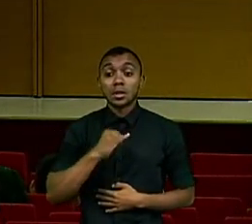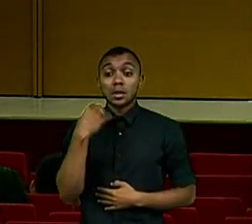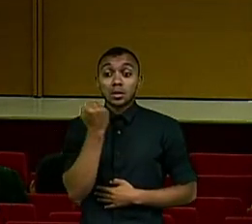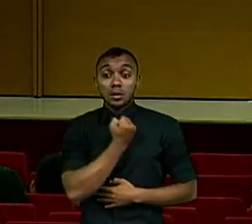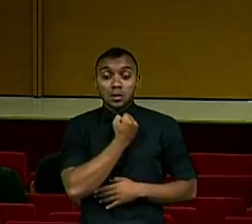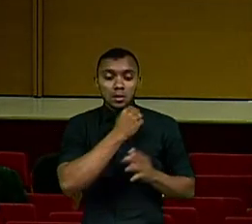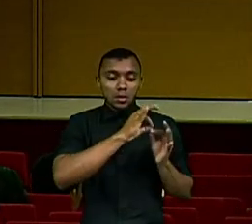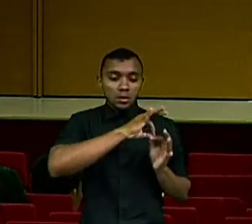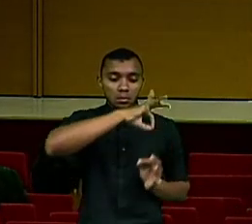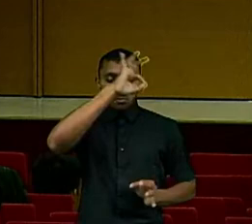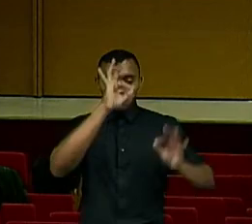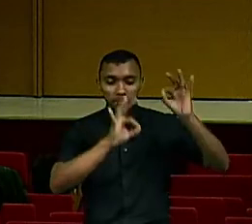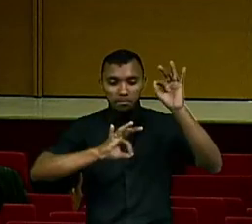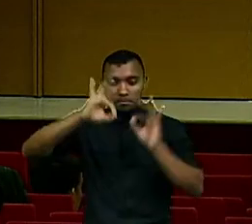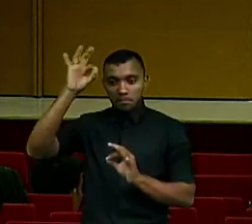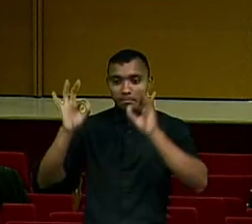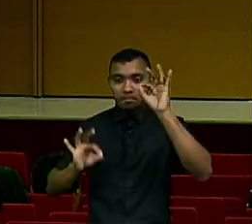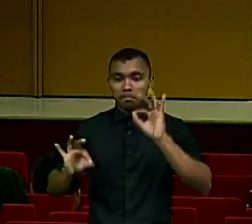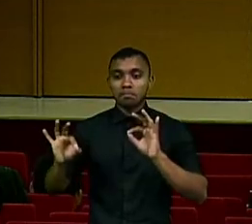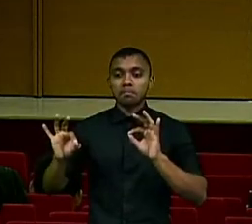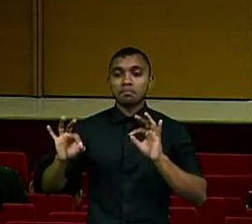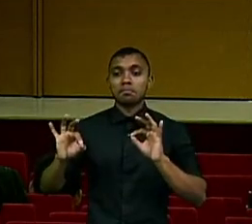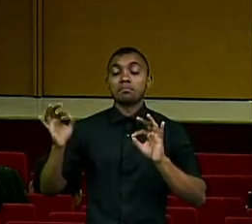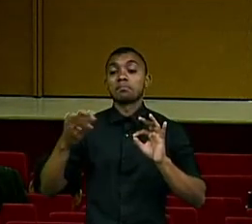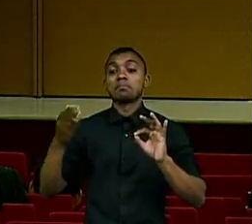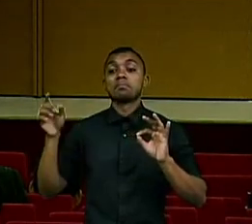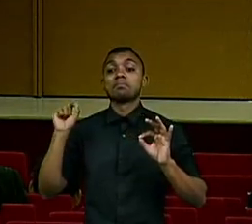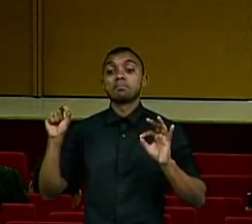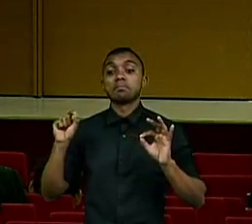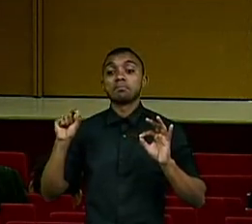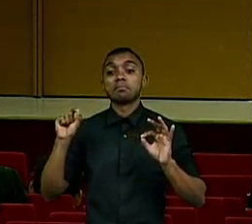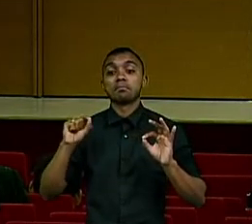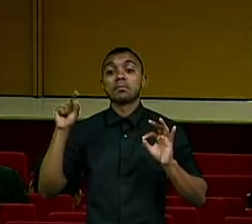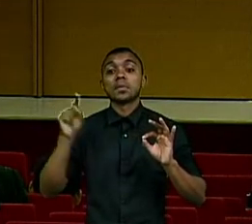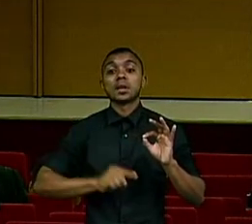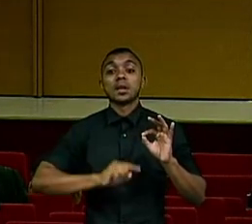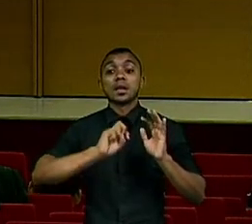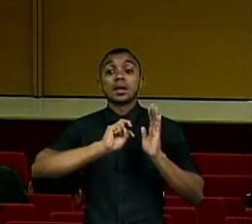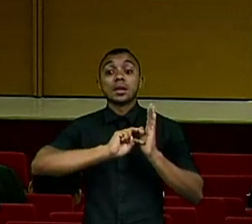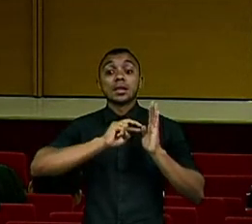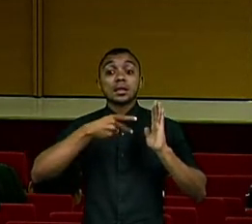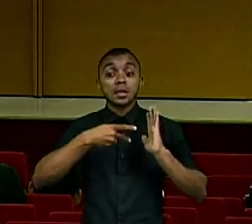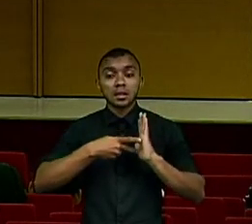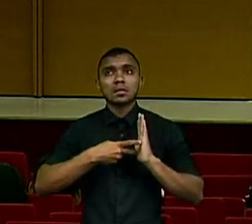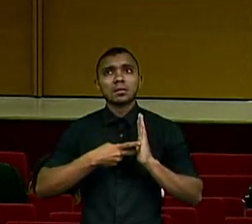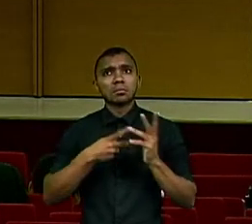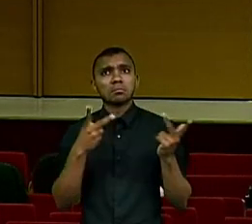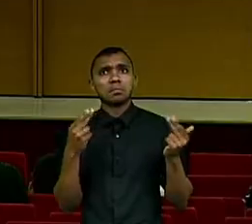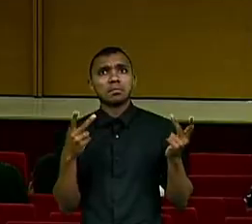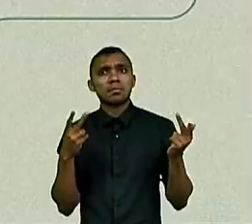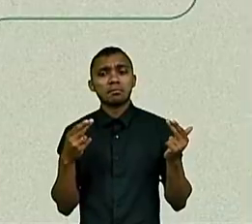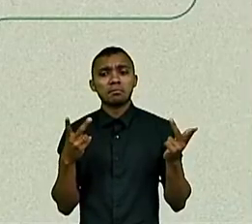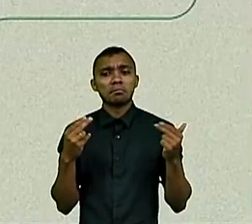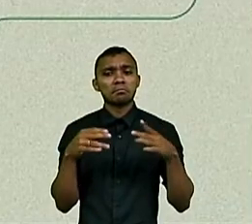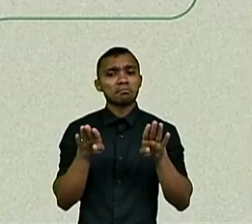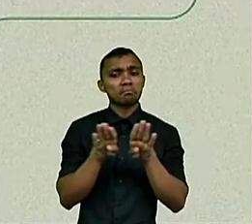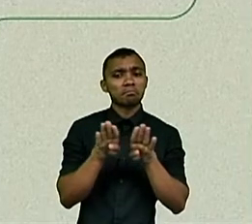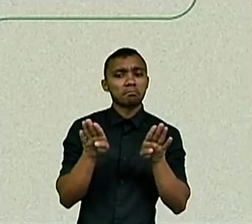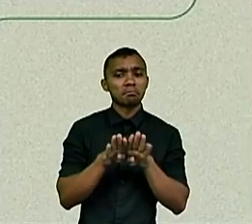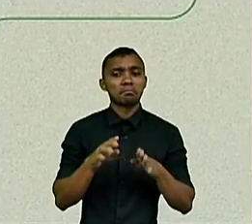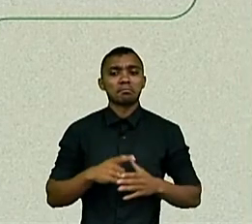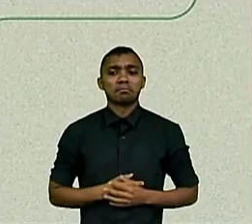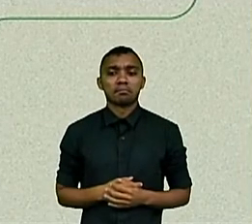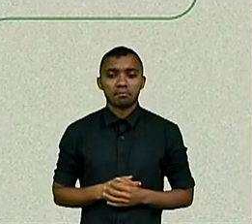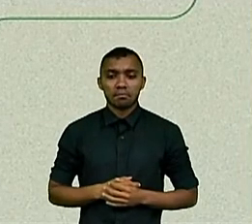frequência se você colocar aqui embaixo são grandezas inversamente proporcionais são grandezas